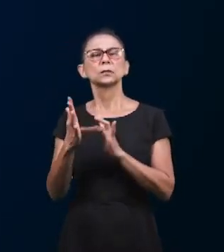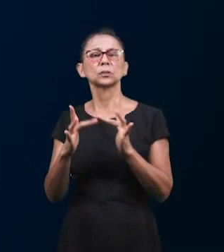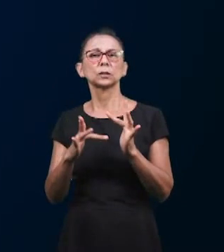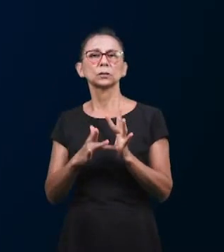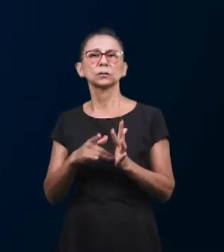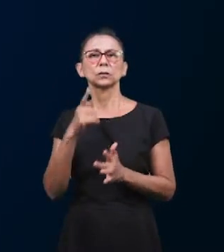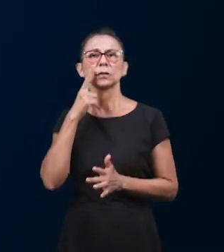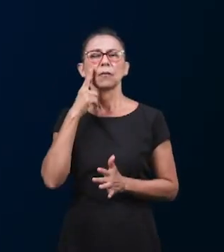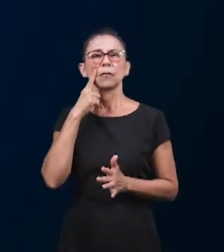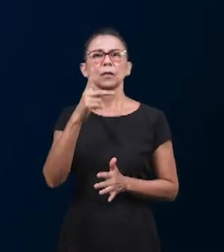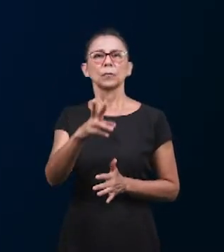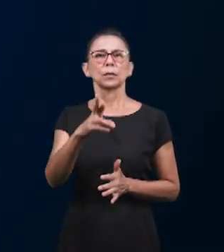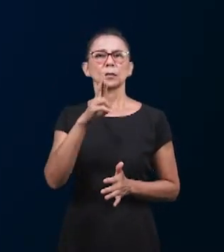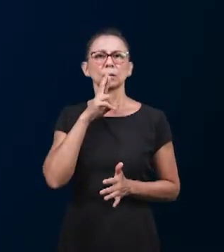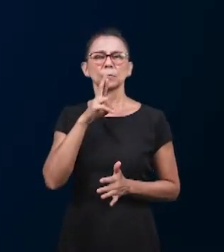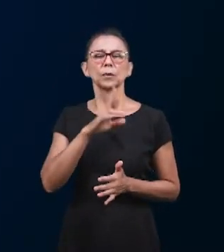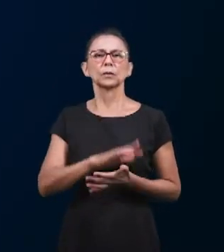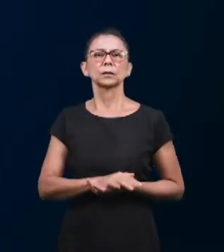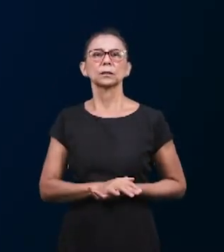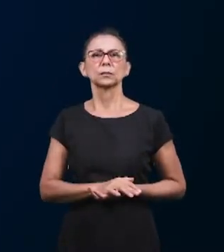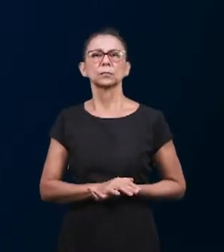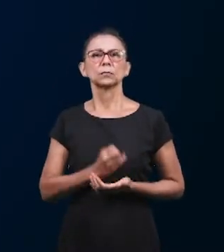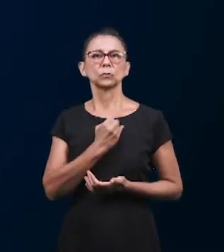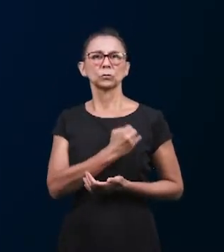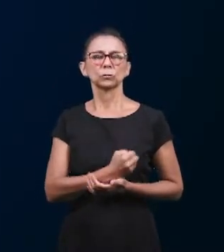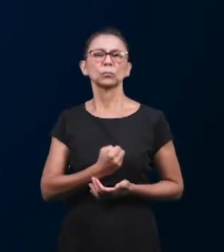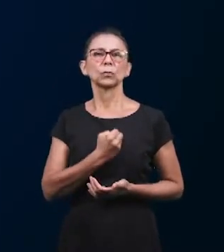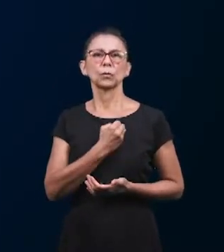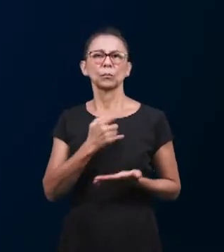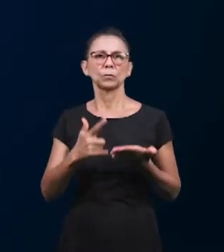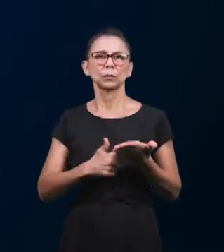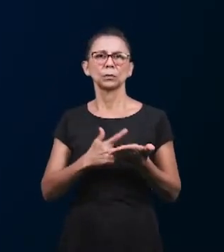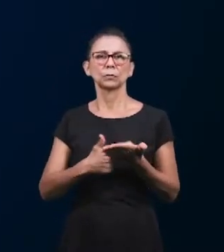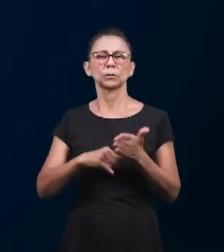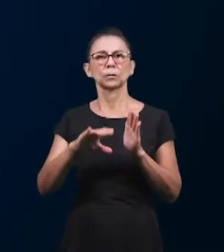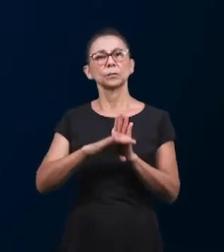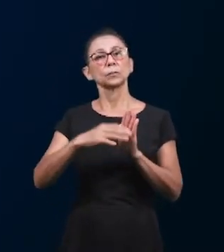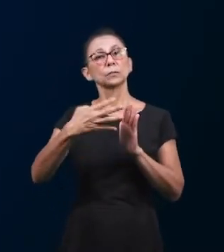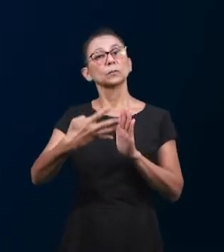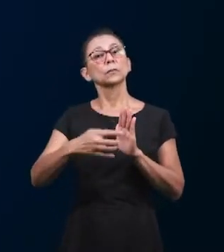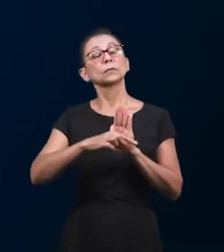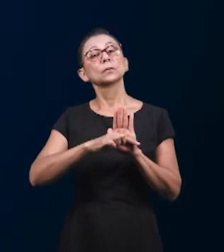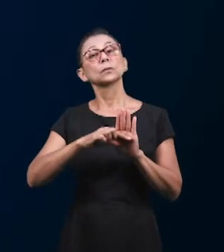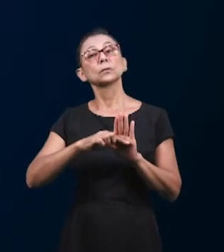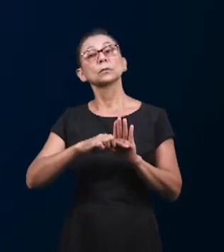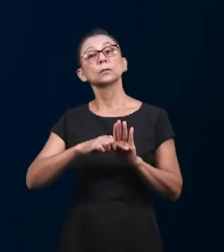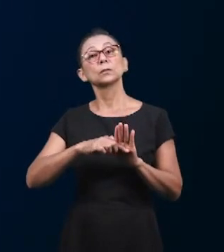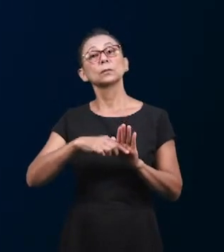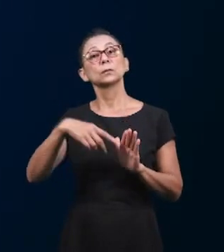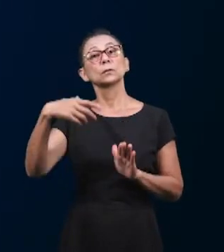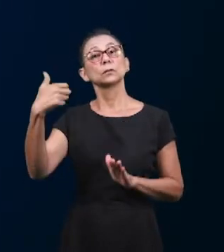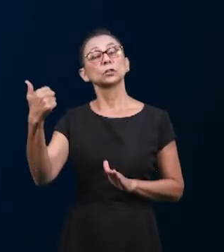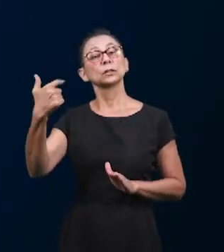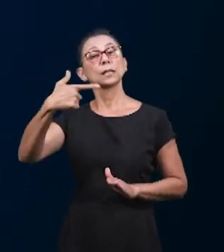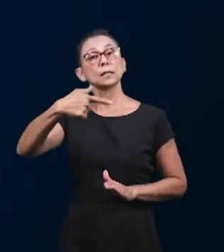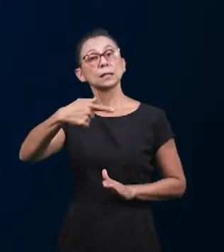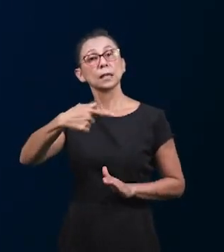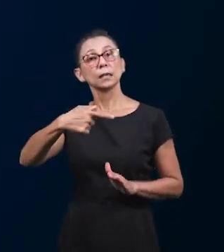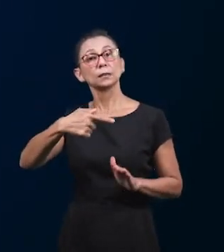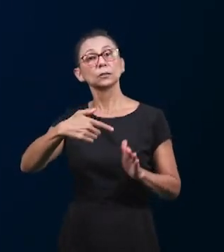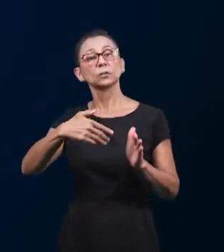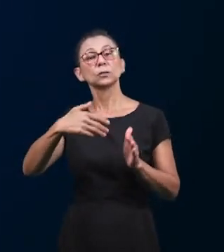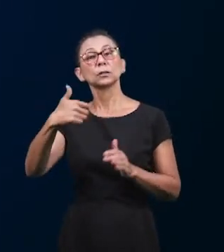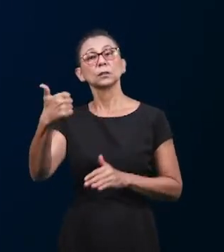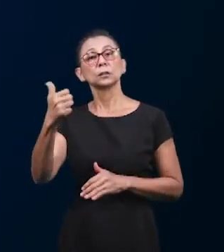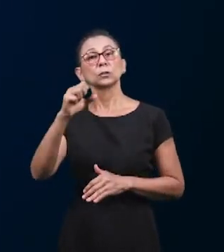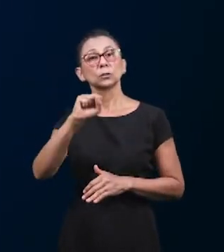encontrar a resposta para esta pergunta no Evangelho de João, no capítulo 4, no versículo 17,